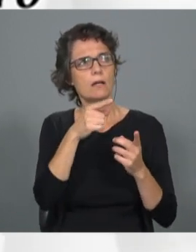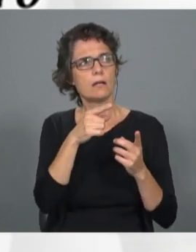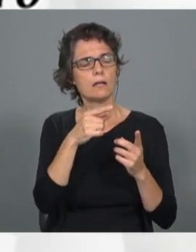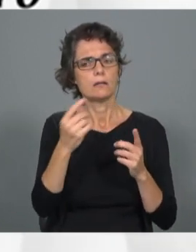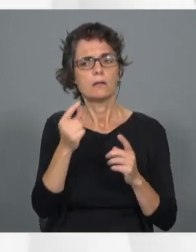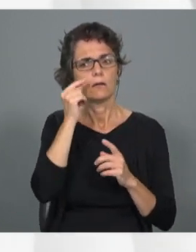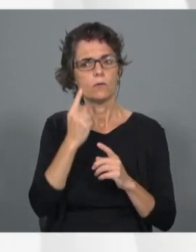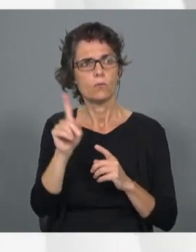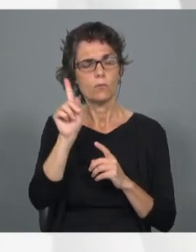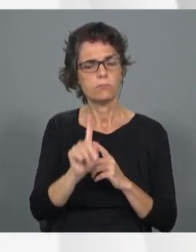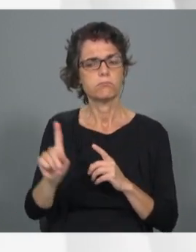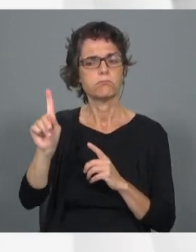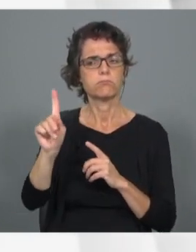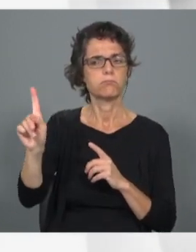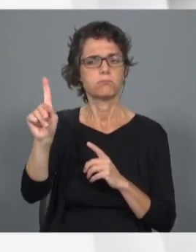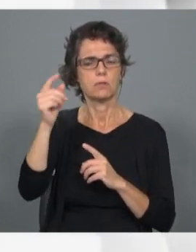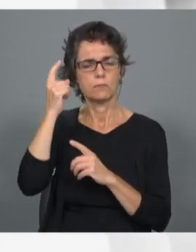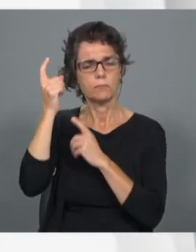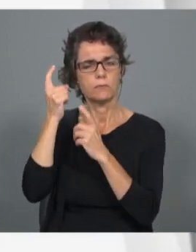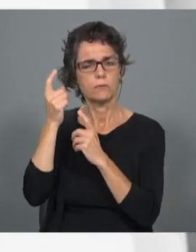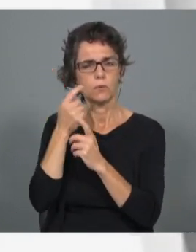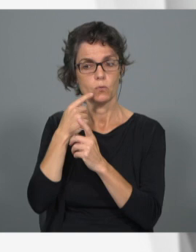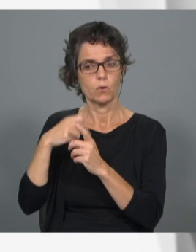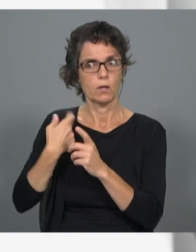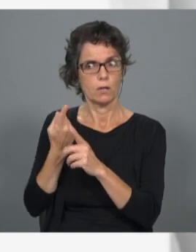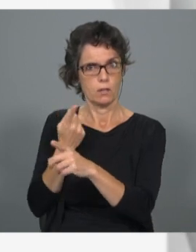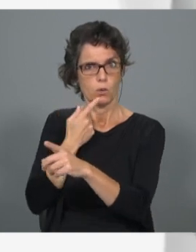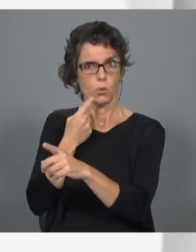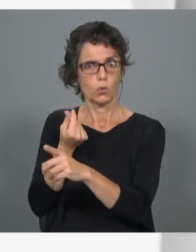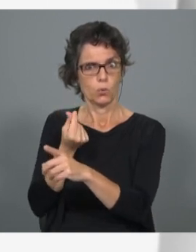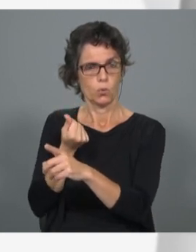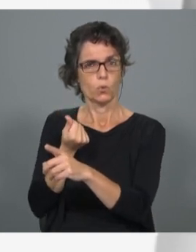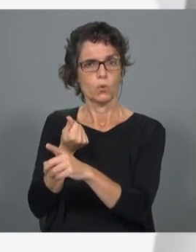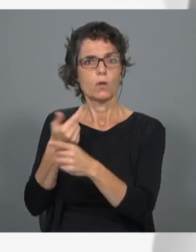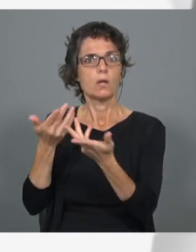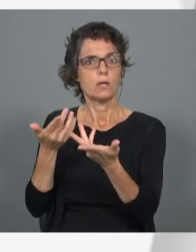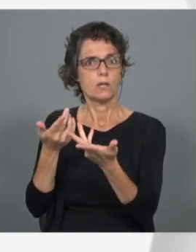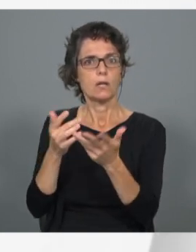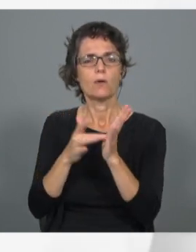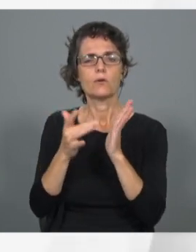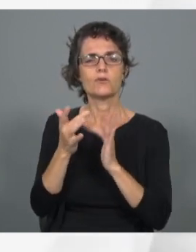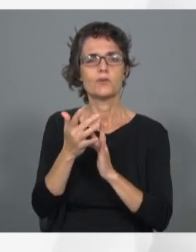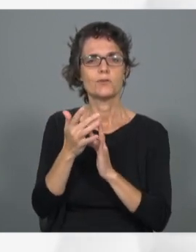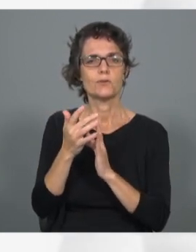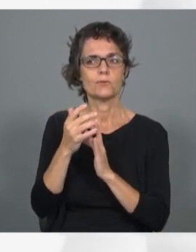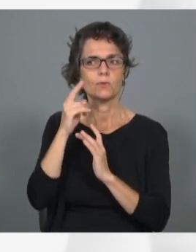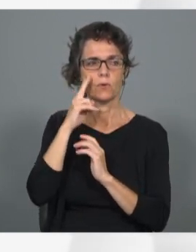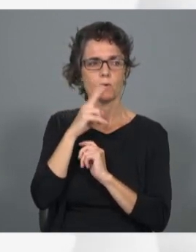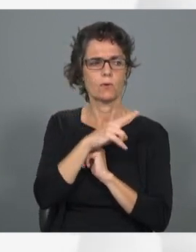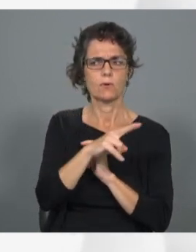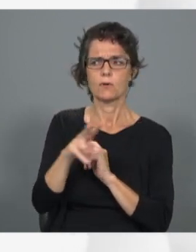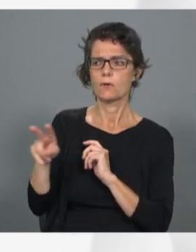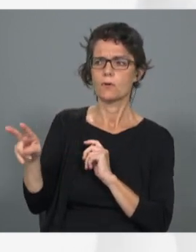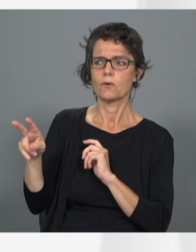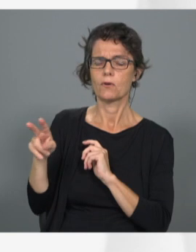semblante e retirou-se pesaroso, porque era muito rico. Então Jesus, olhando à sua volta, disse